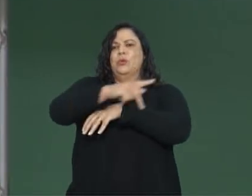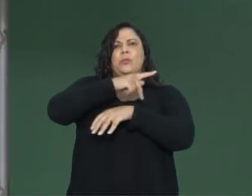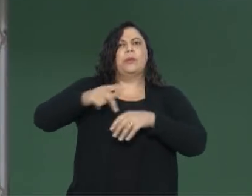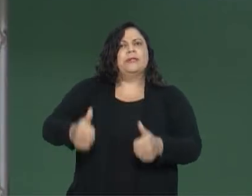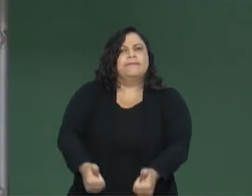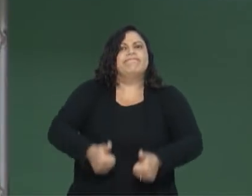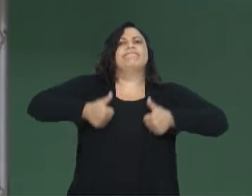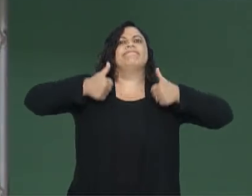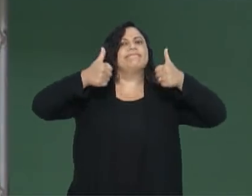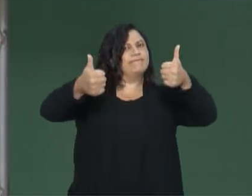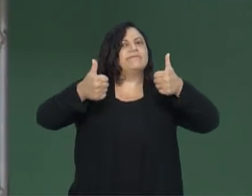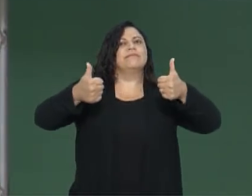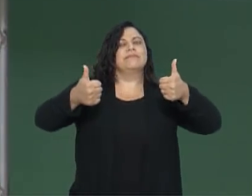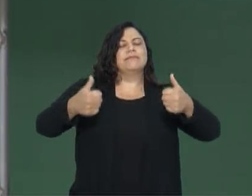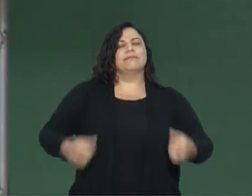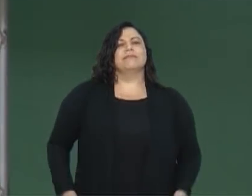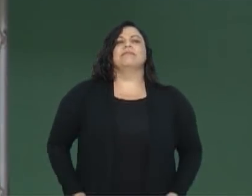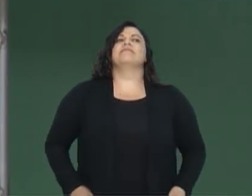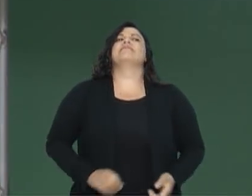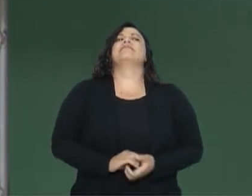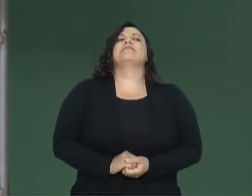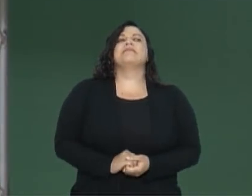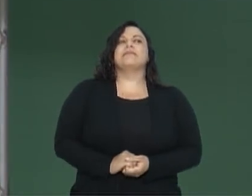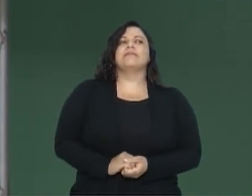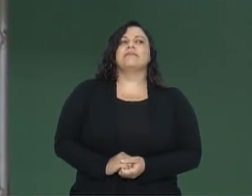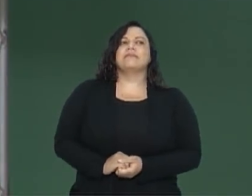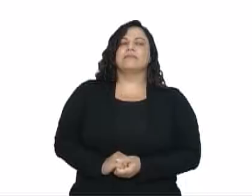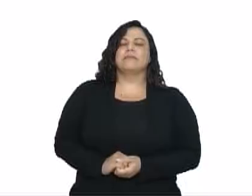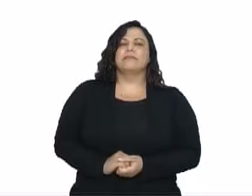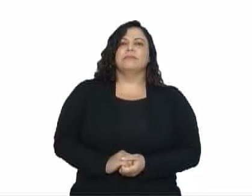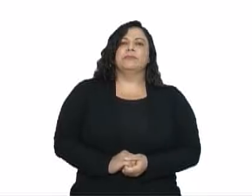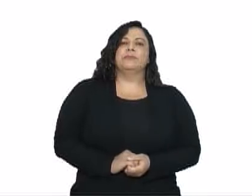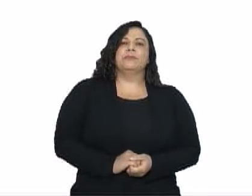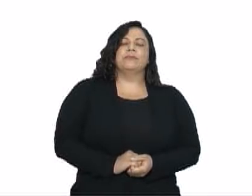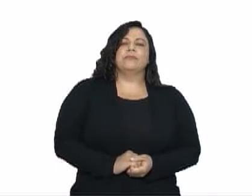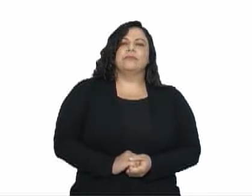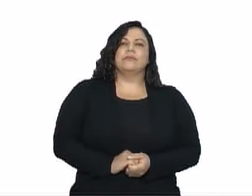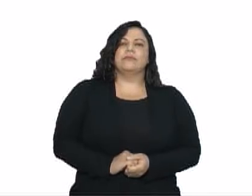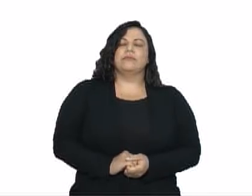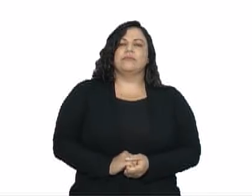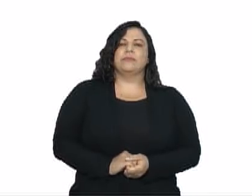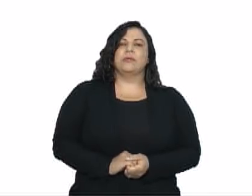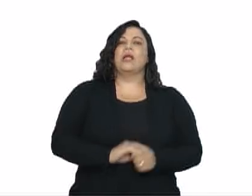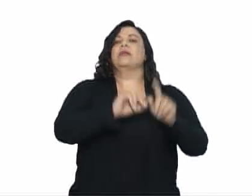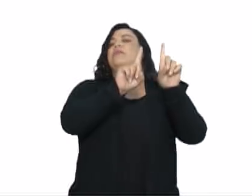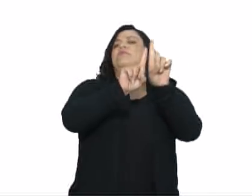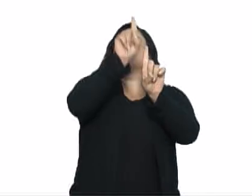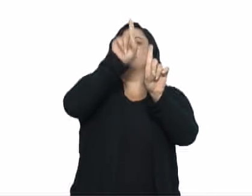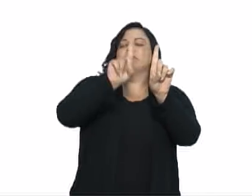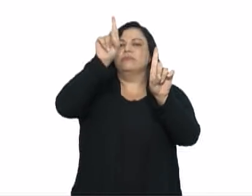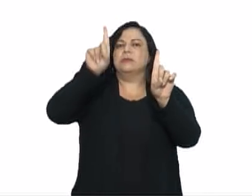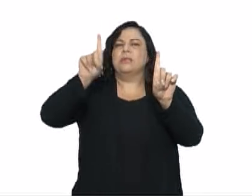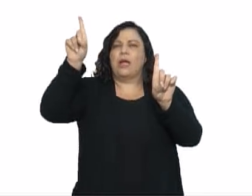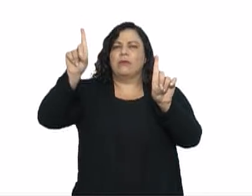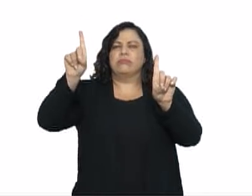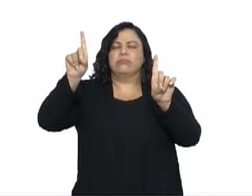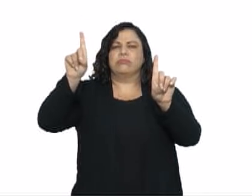dando certo. Com dados do gráfico, então, em termos de esperança de vida ao